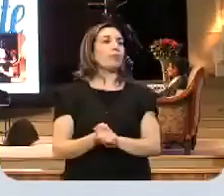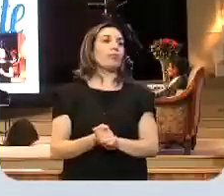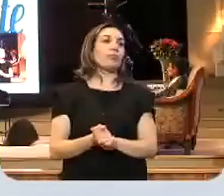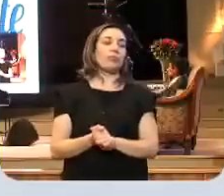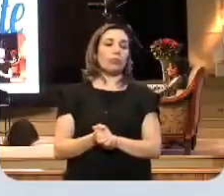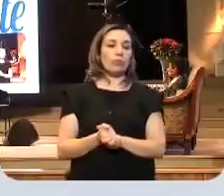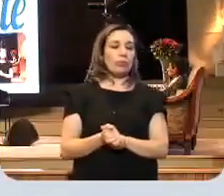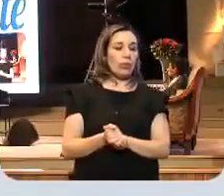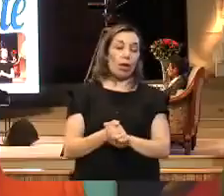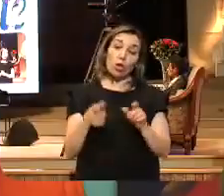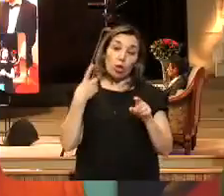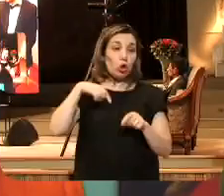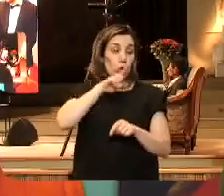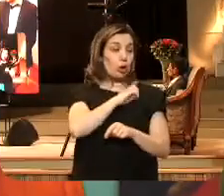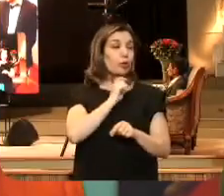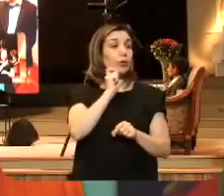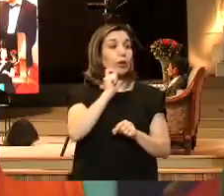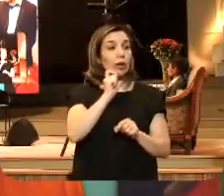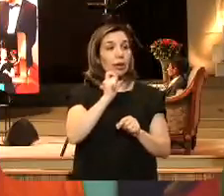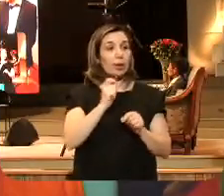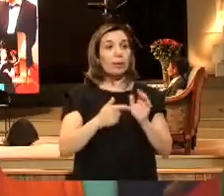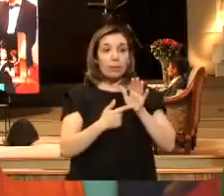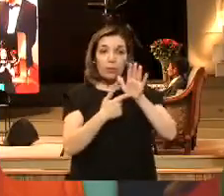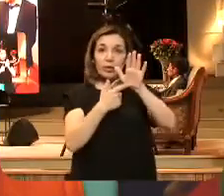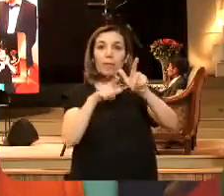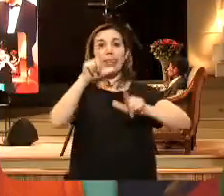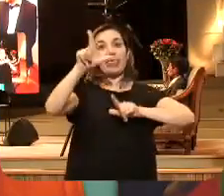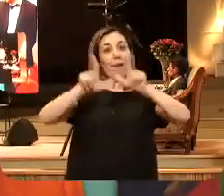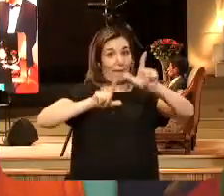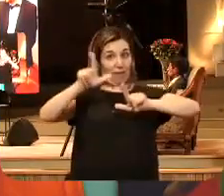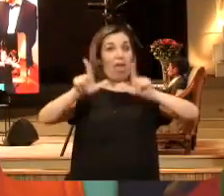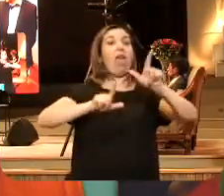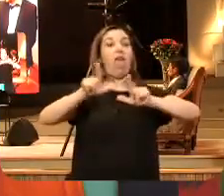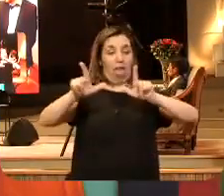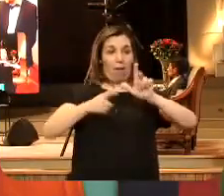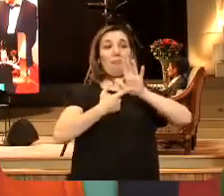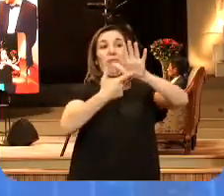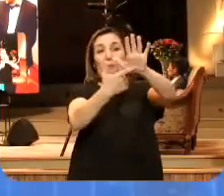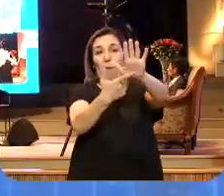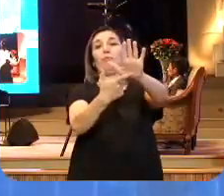Para divulgar a campanha, aparecemos na TV.